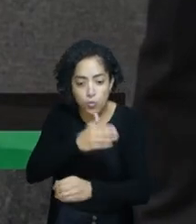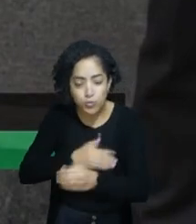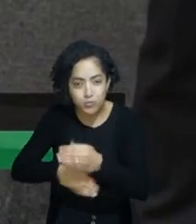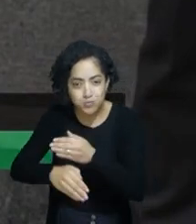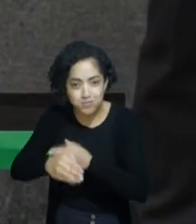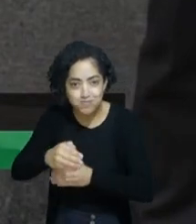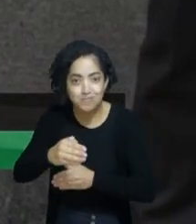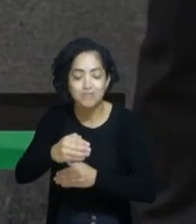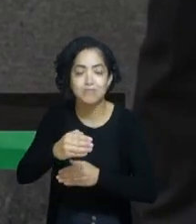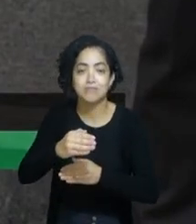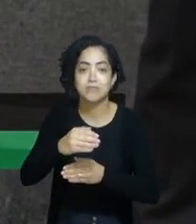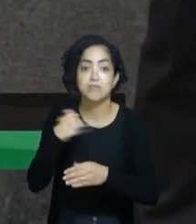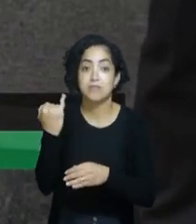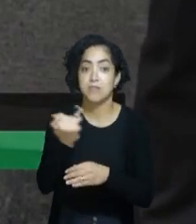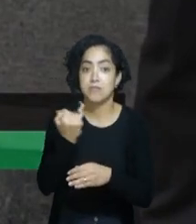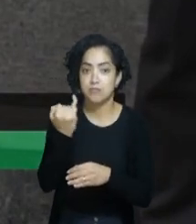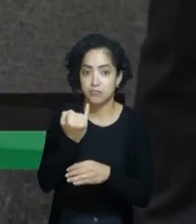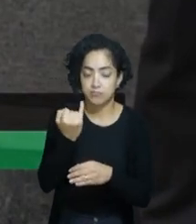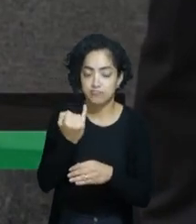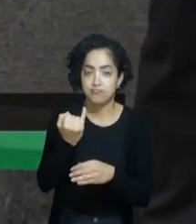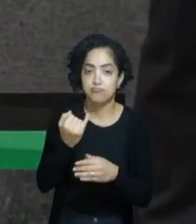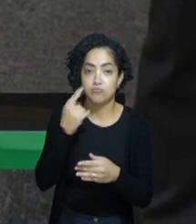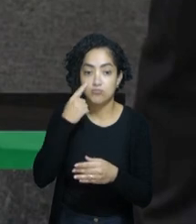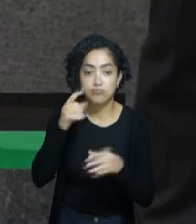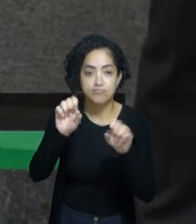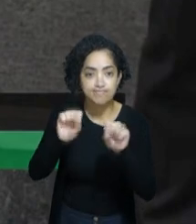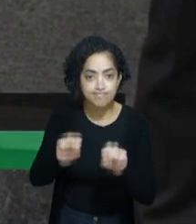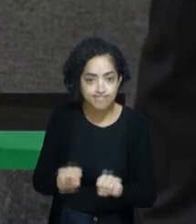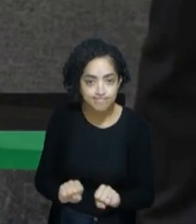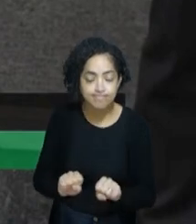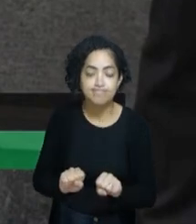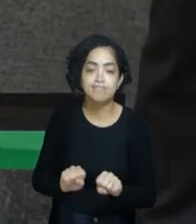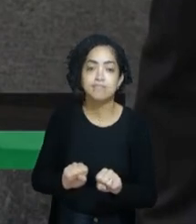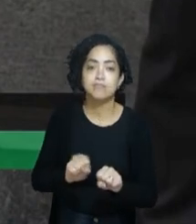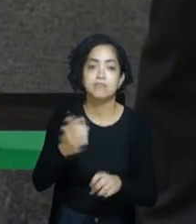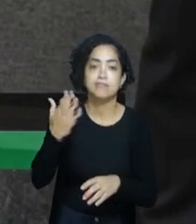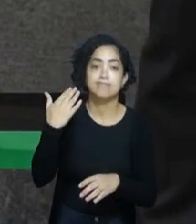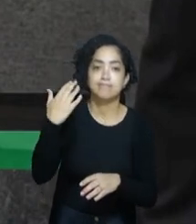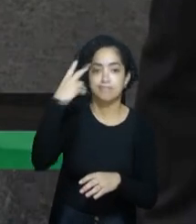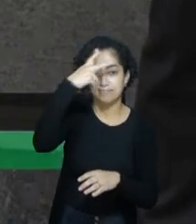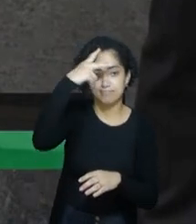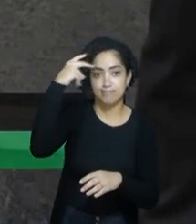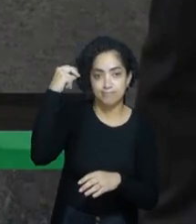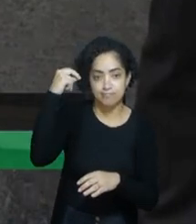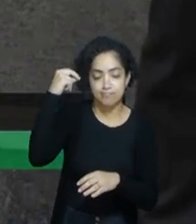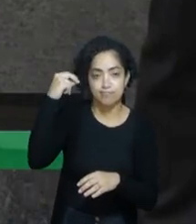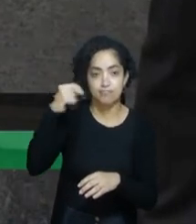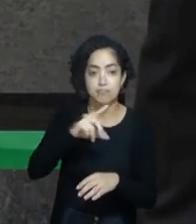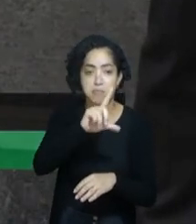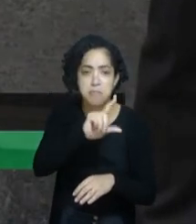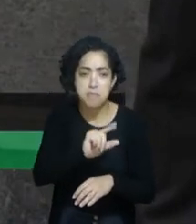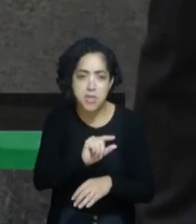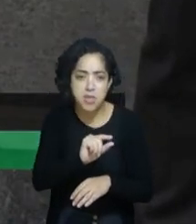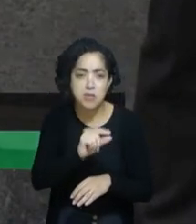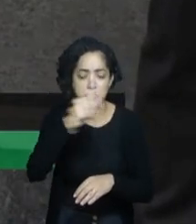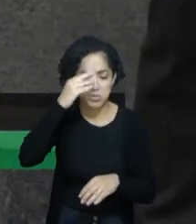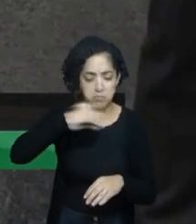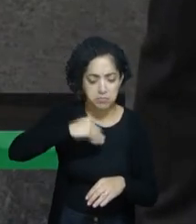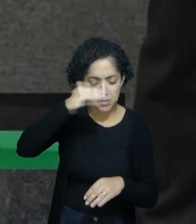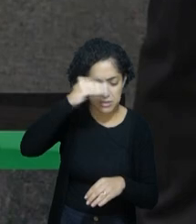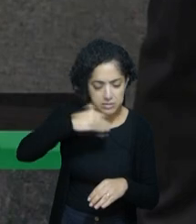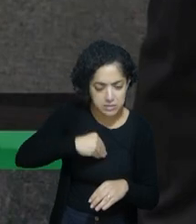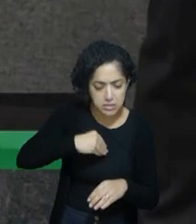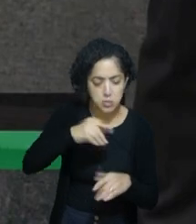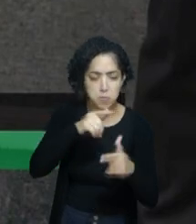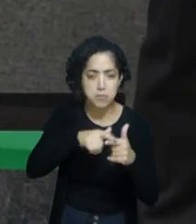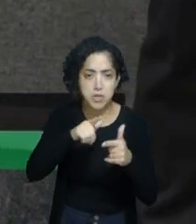pessoas e eu pude testemunhar ao longo do meu período de gestão como Prefeito que isso é menos remédio isso é menos depressão isso é menos